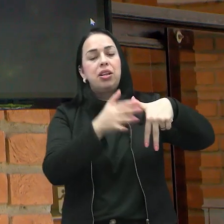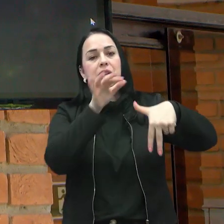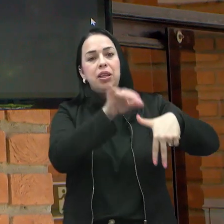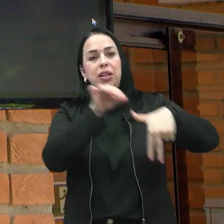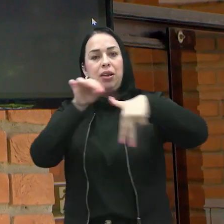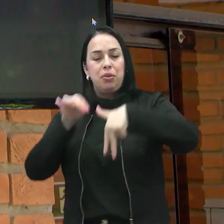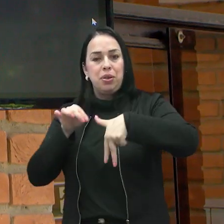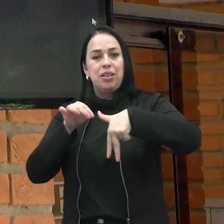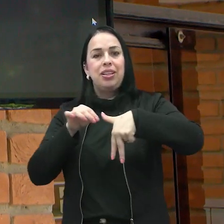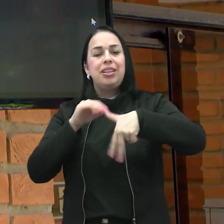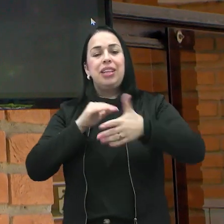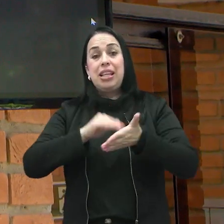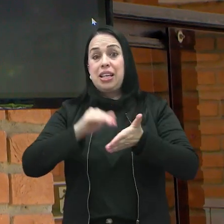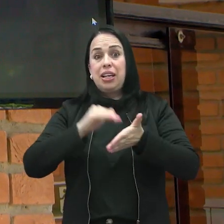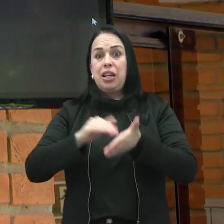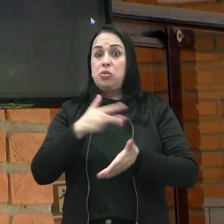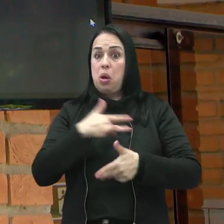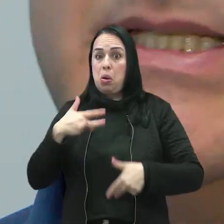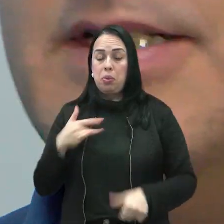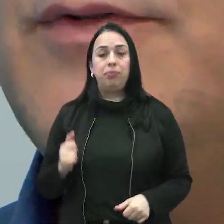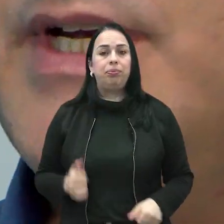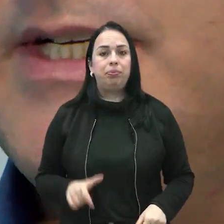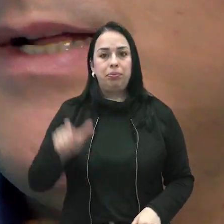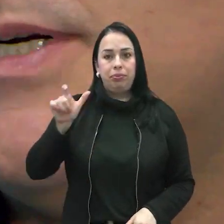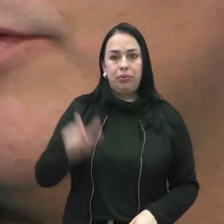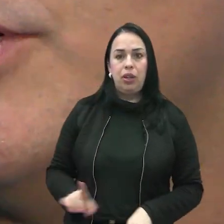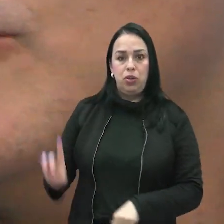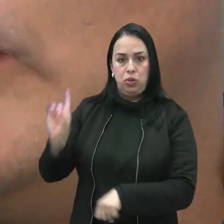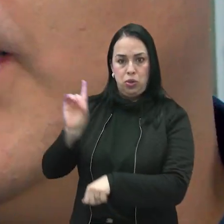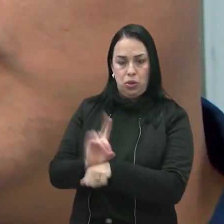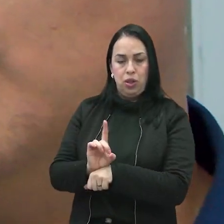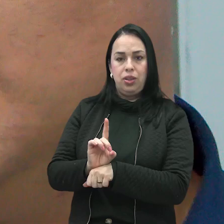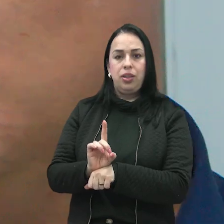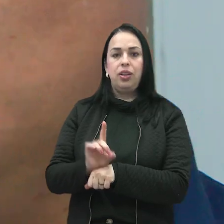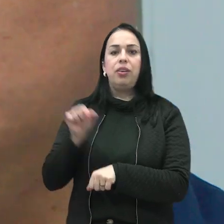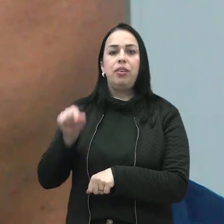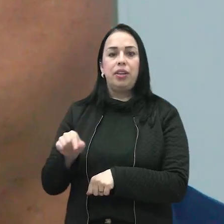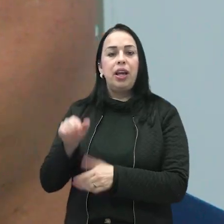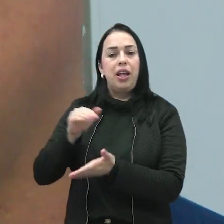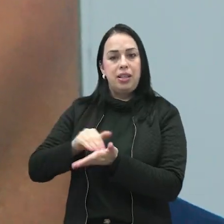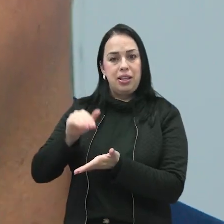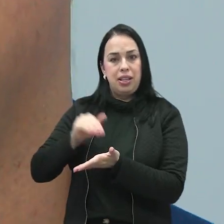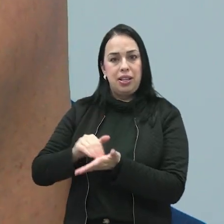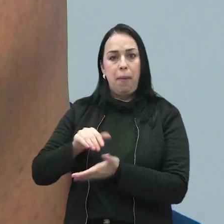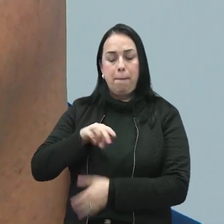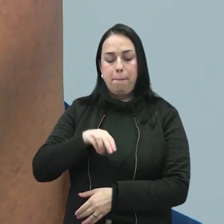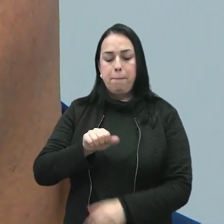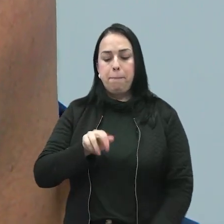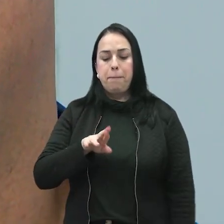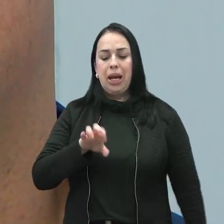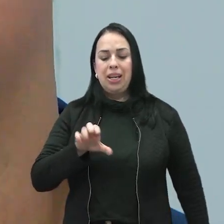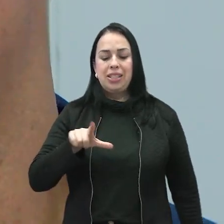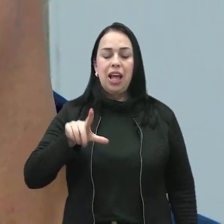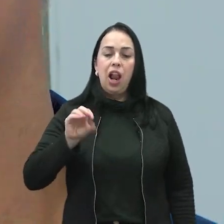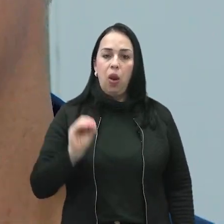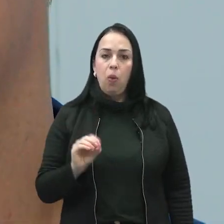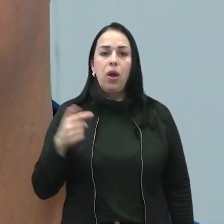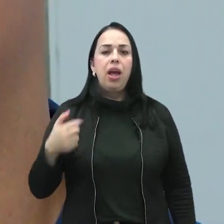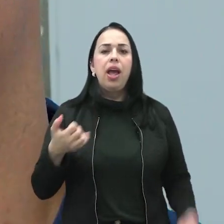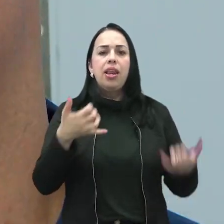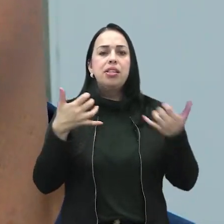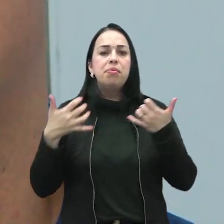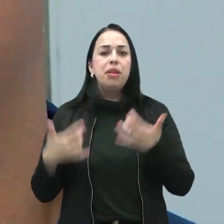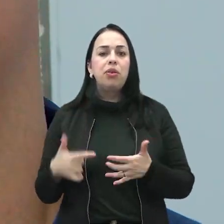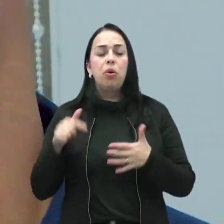pela Secretaria de Saúde do município. O diretor de Regulação e Controle do município, Marcelo Ferreira, destaca como